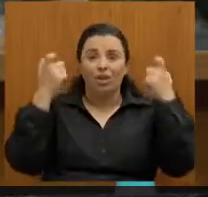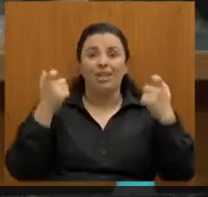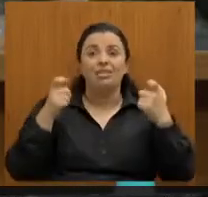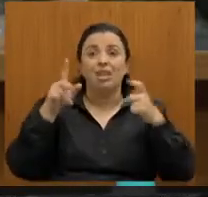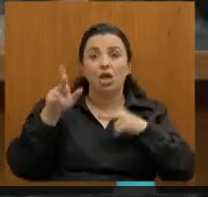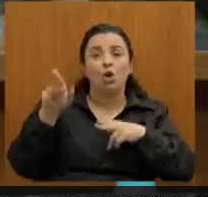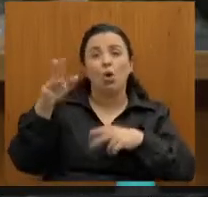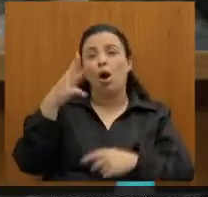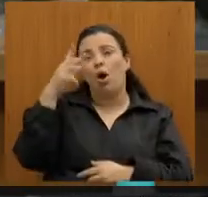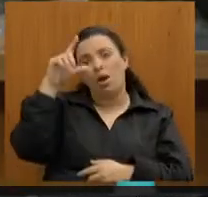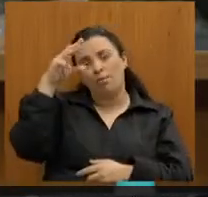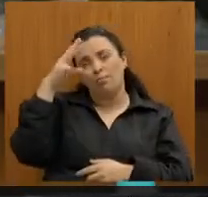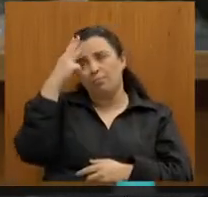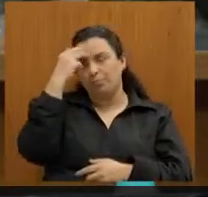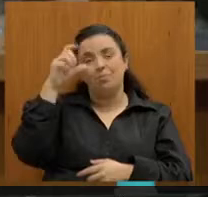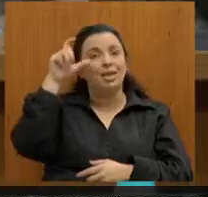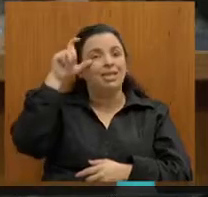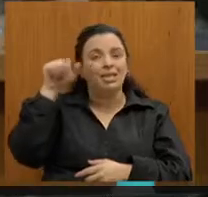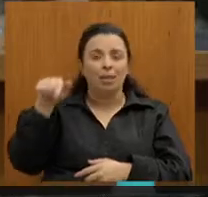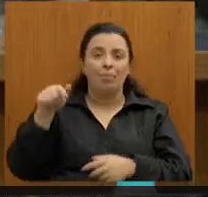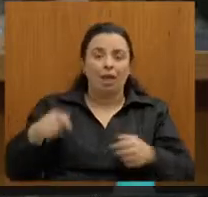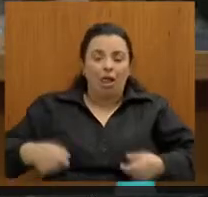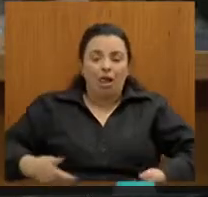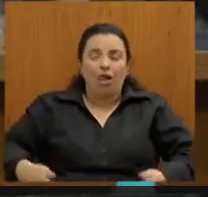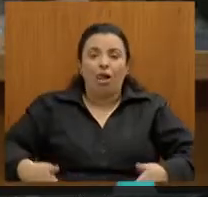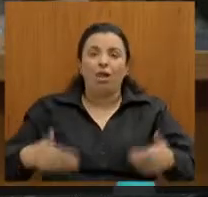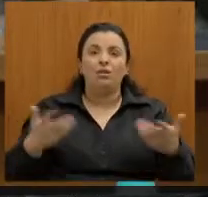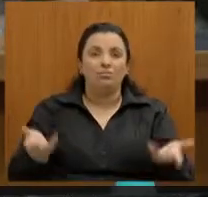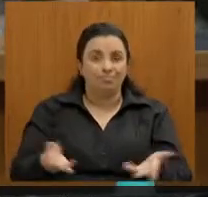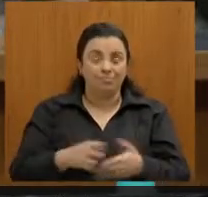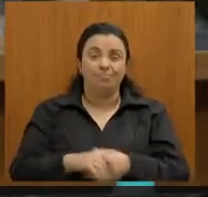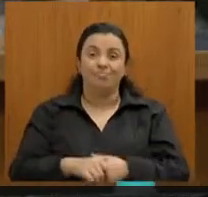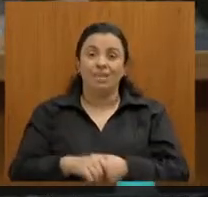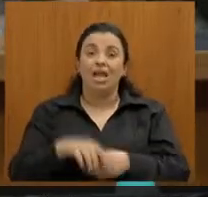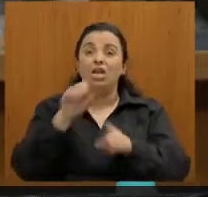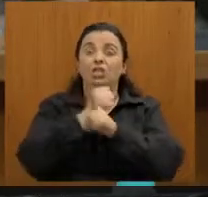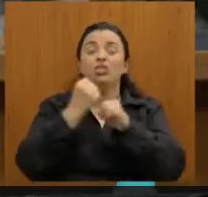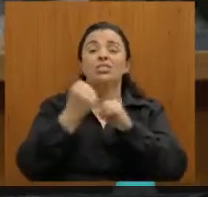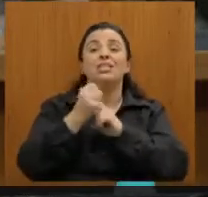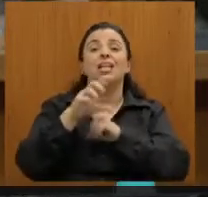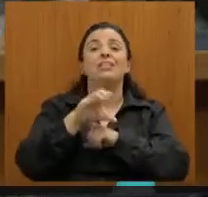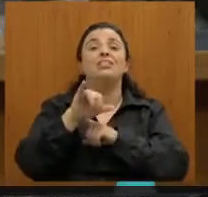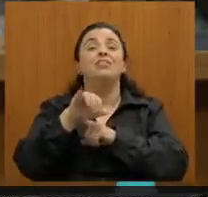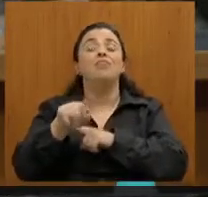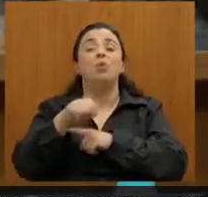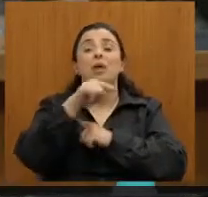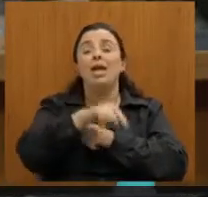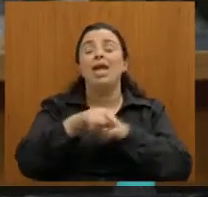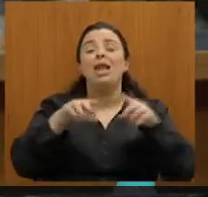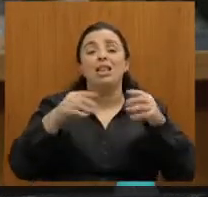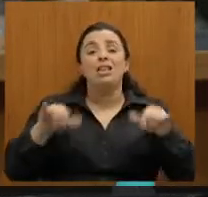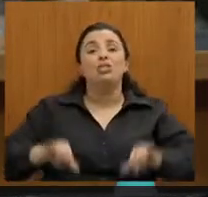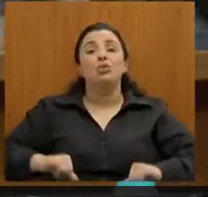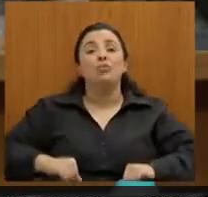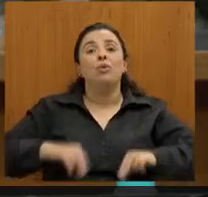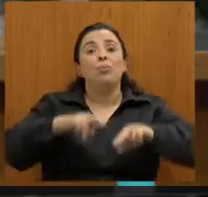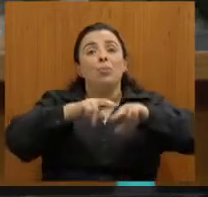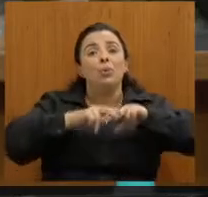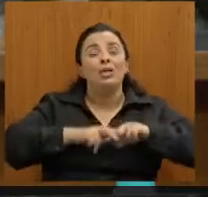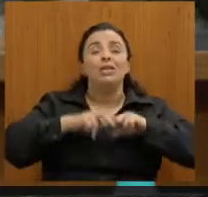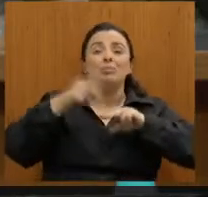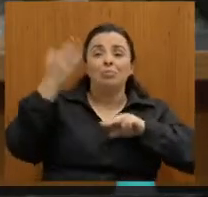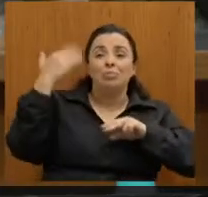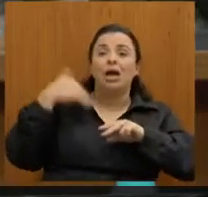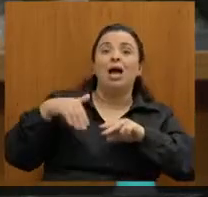do pagamento de impostos vem pagando o preço financeiro da violência doméstica Então nada mais justo